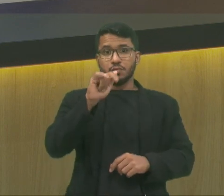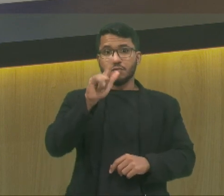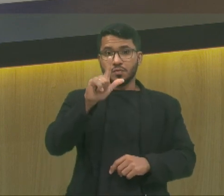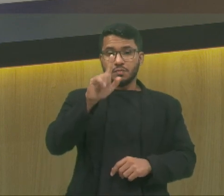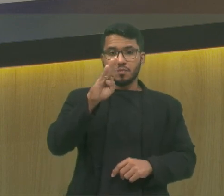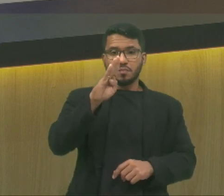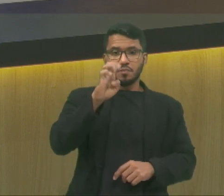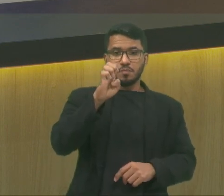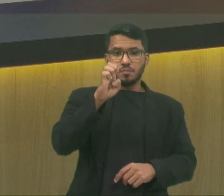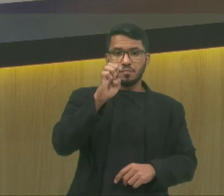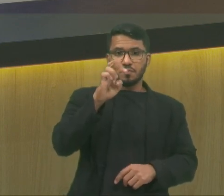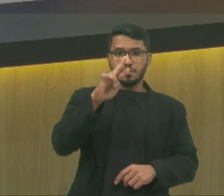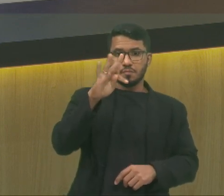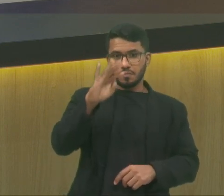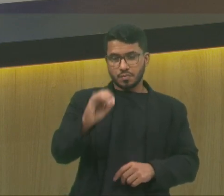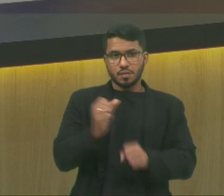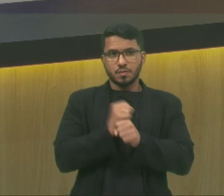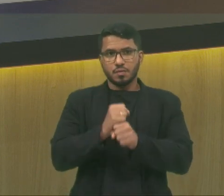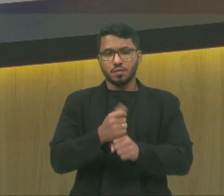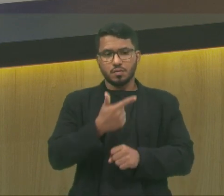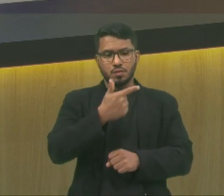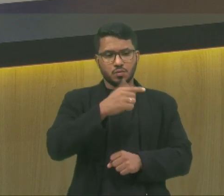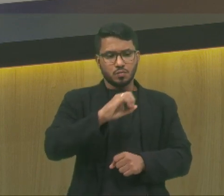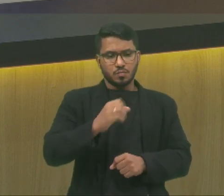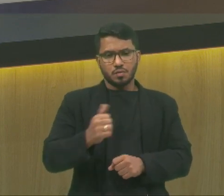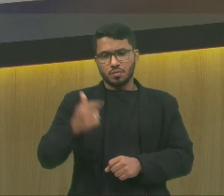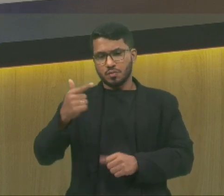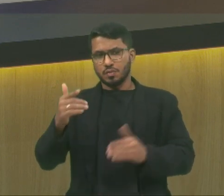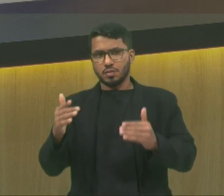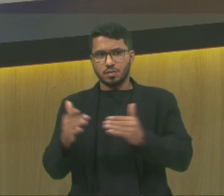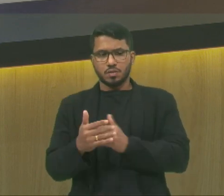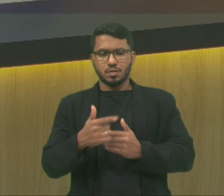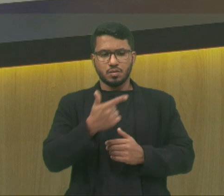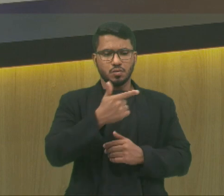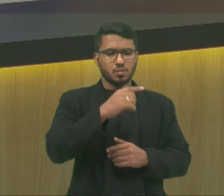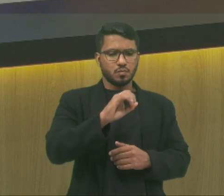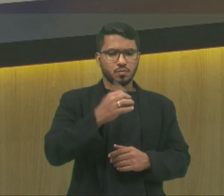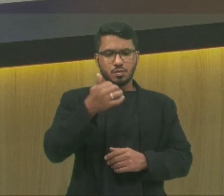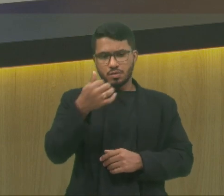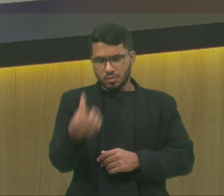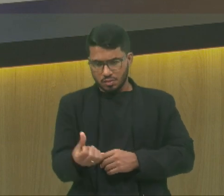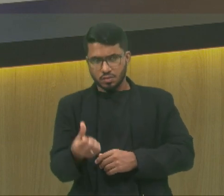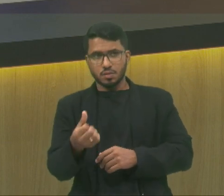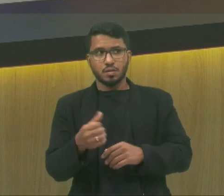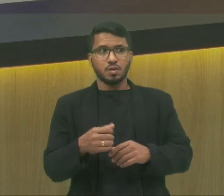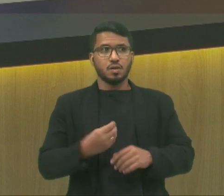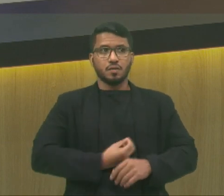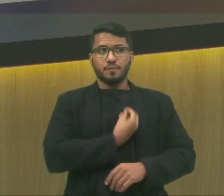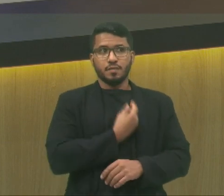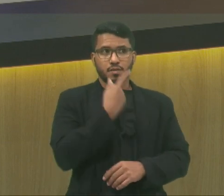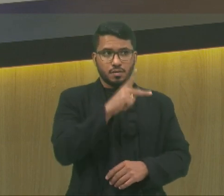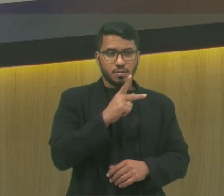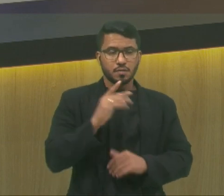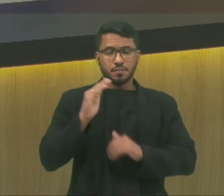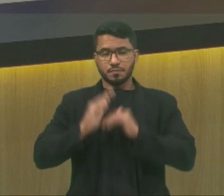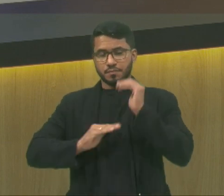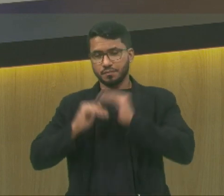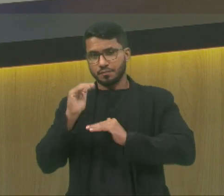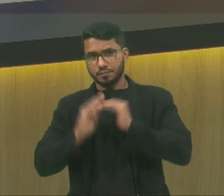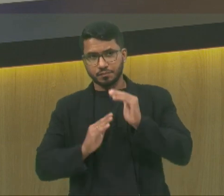no ano de 2012 a 2016. Sua jornada pessoal e profissional